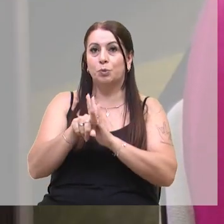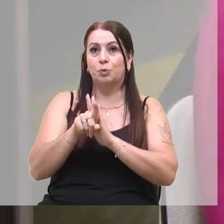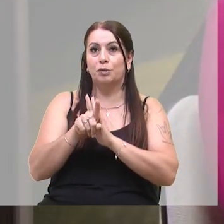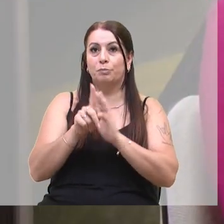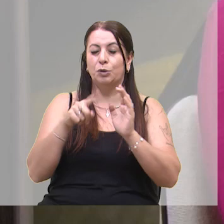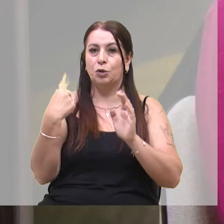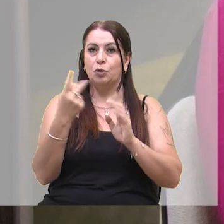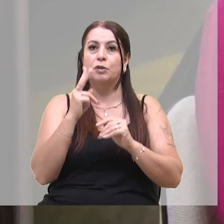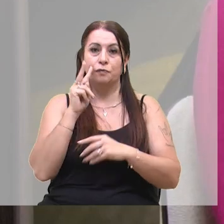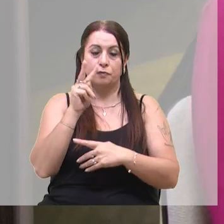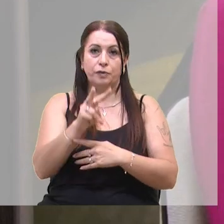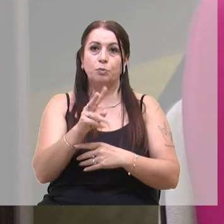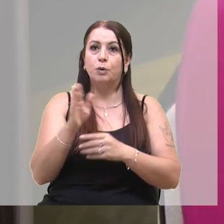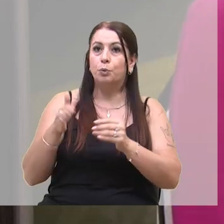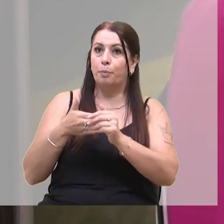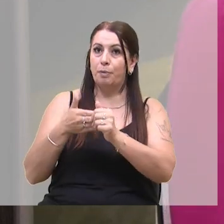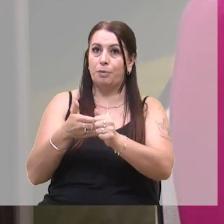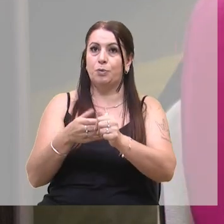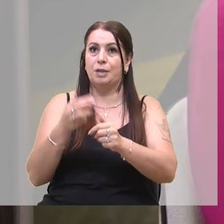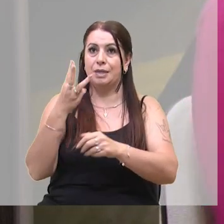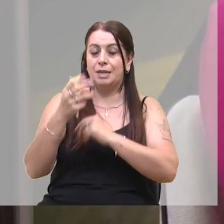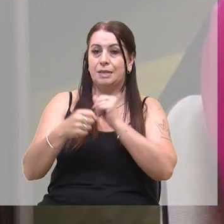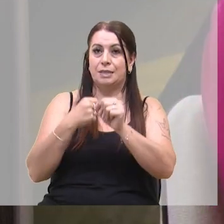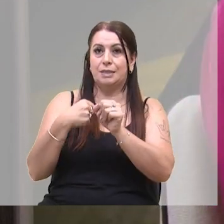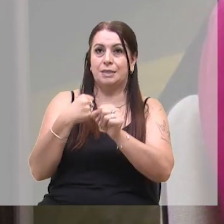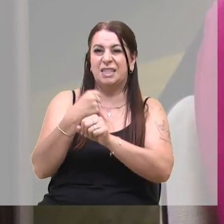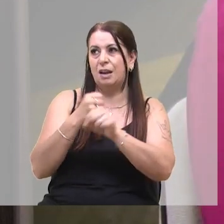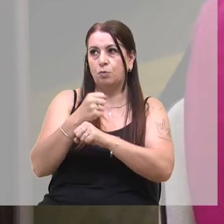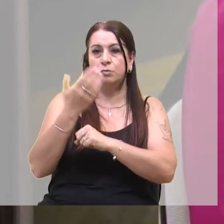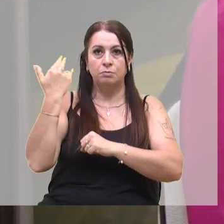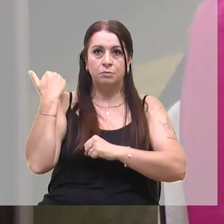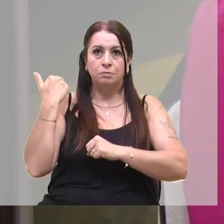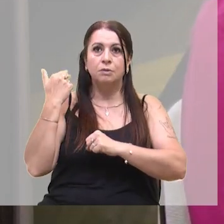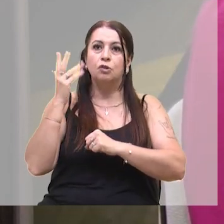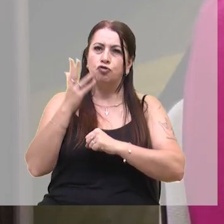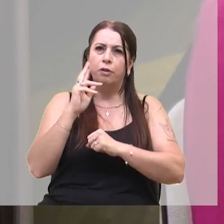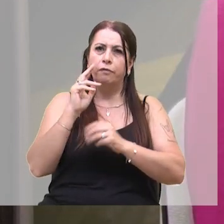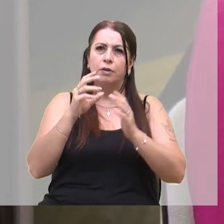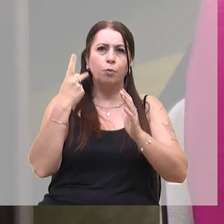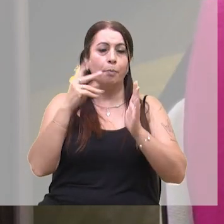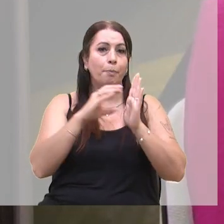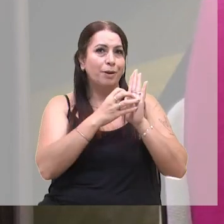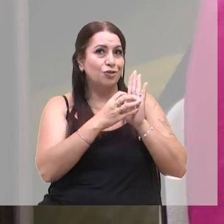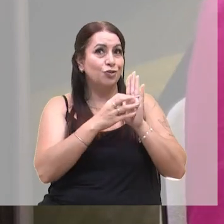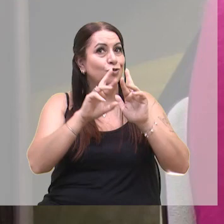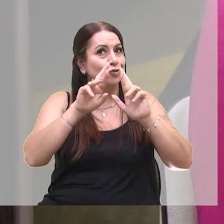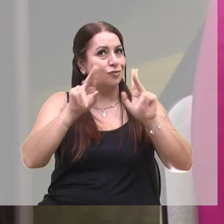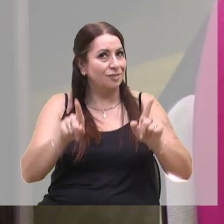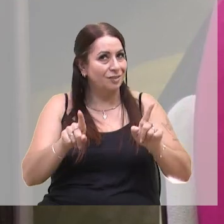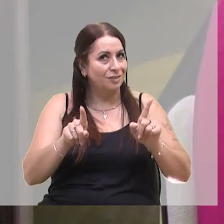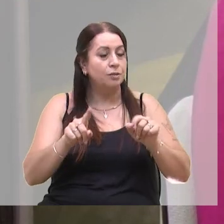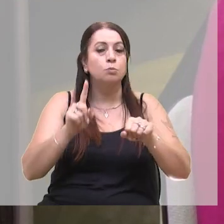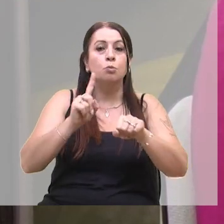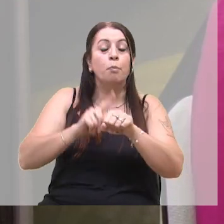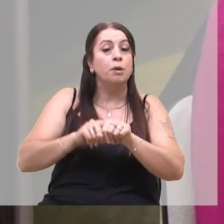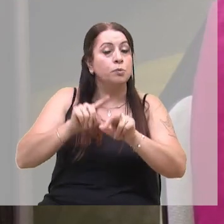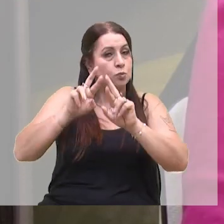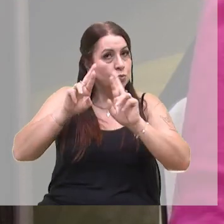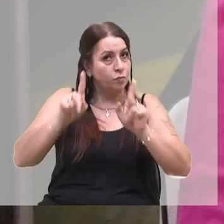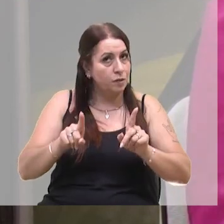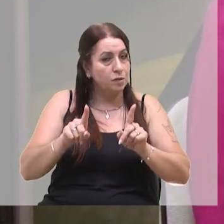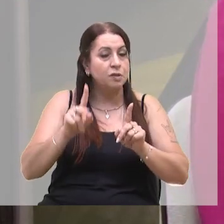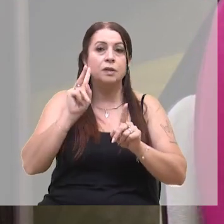da resposta na tua pergunta. Porque a gente viu, né, quem acompanhou aqui os 3 anos anteriores, a gente viu partidos diferentes,